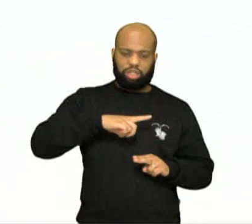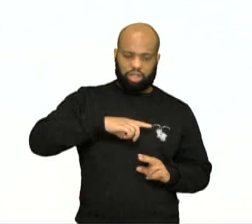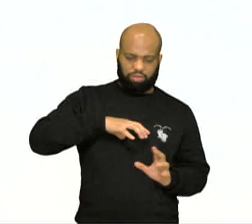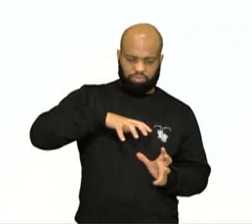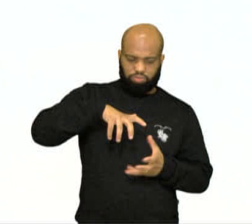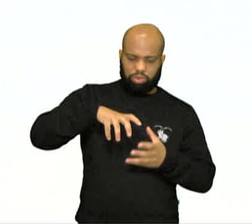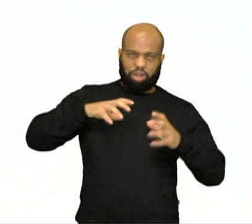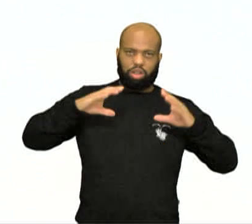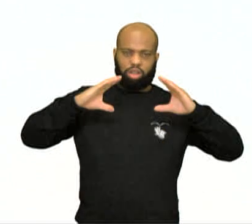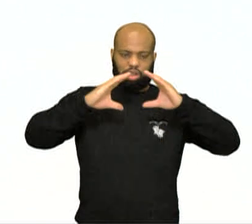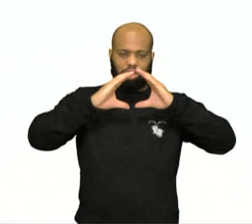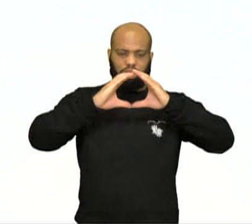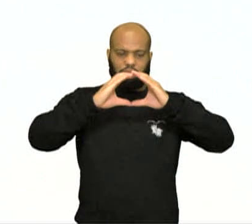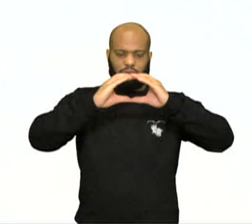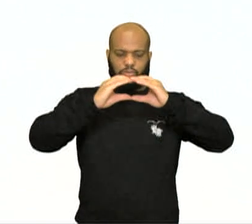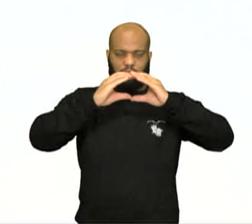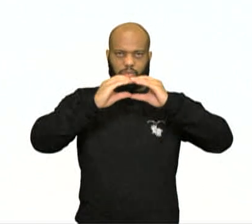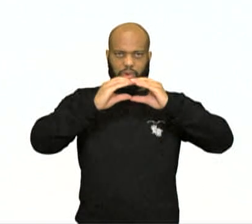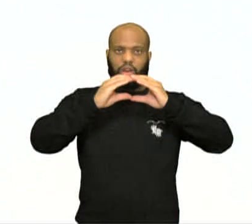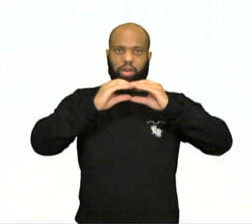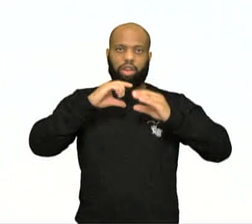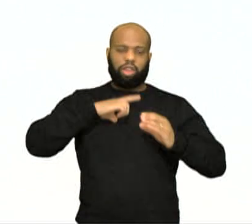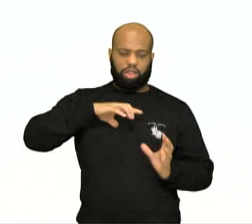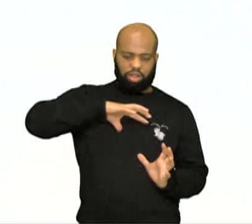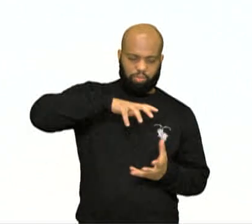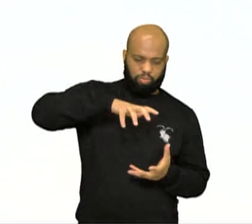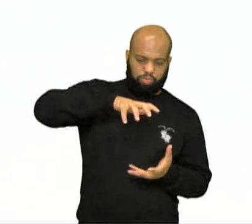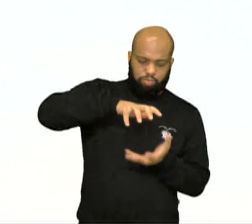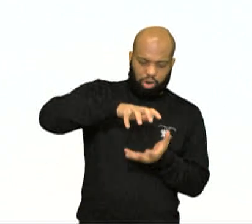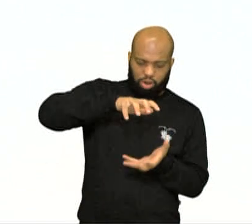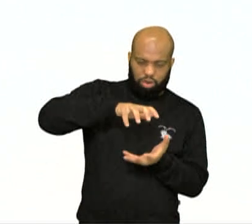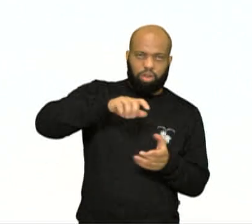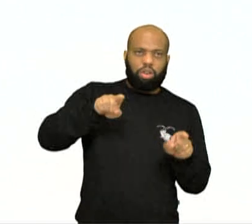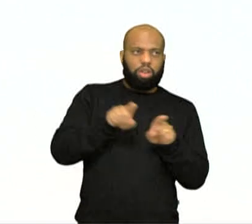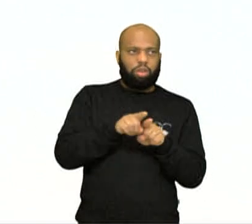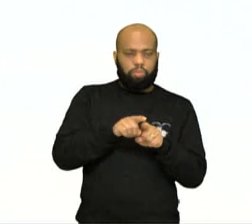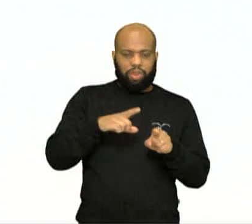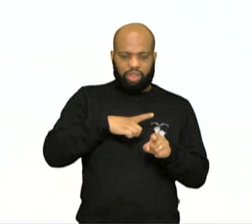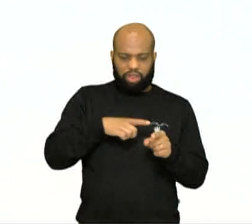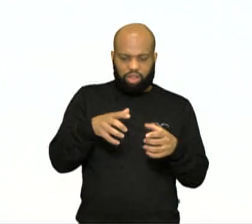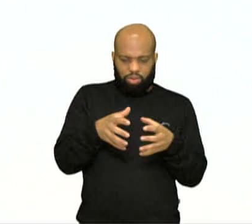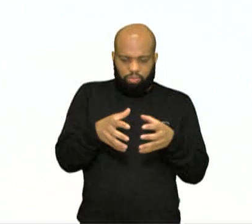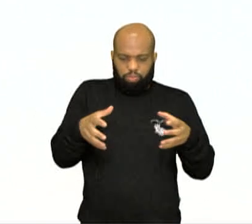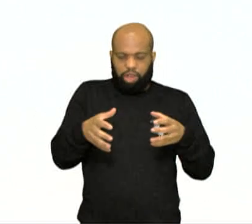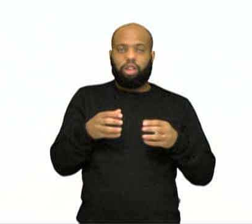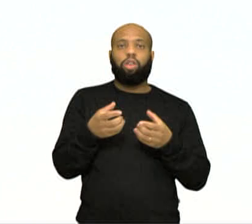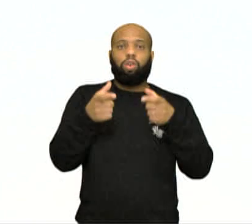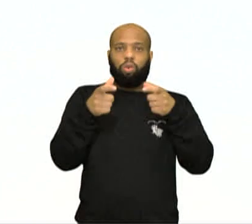formato achatado nos polos e ampliado no